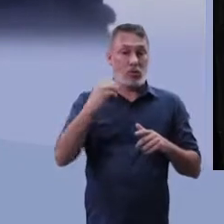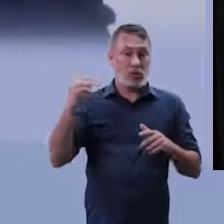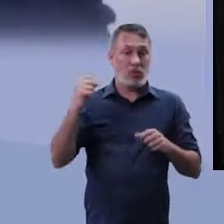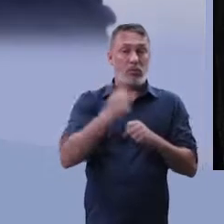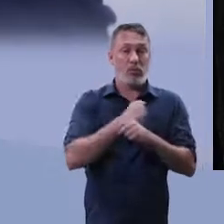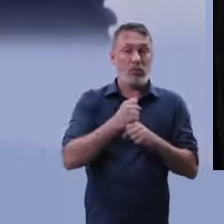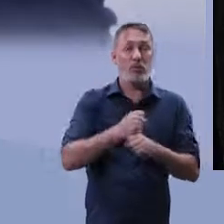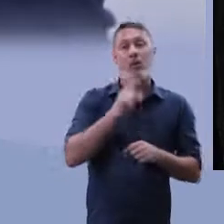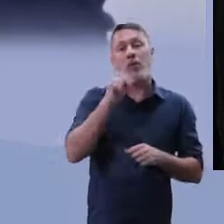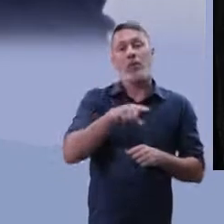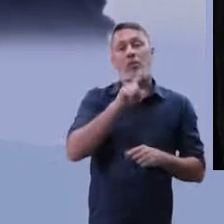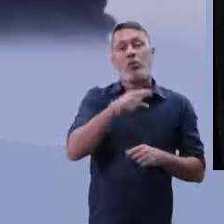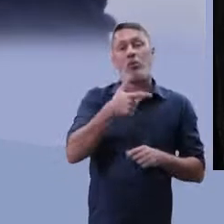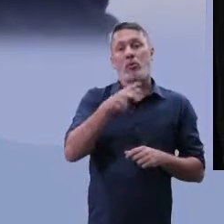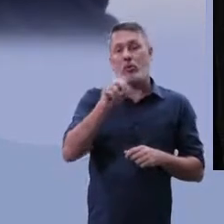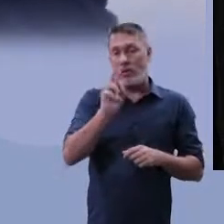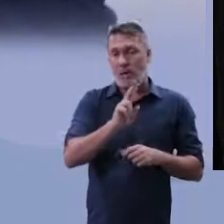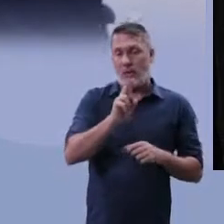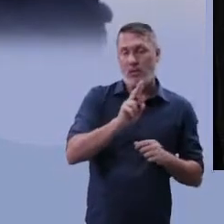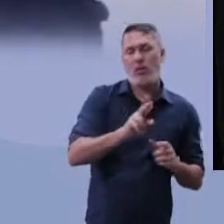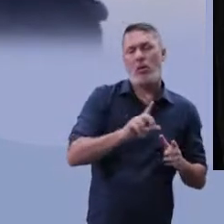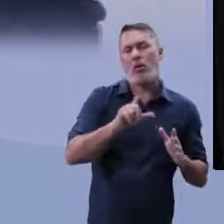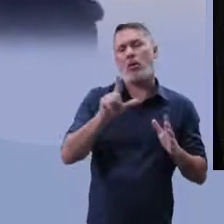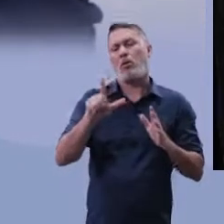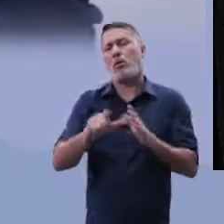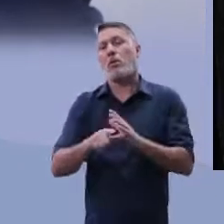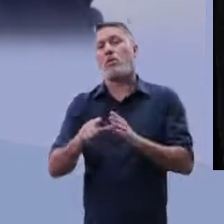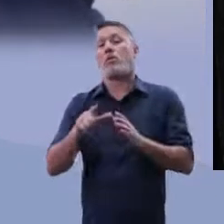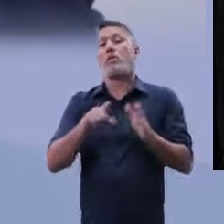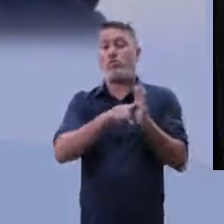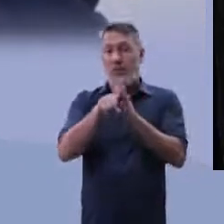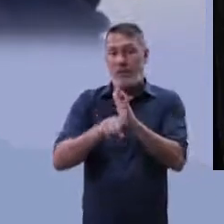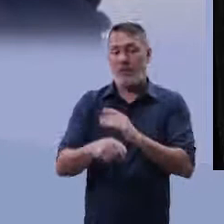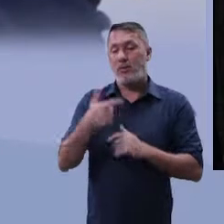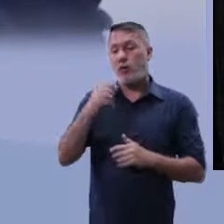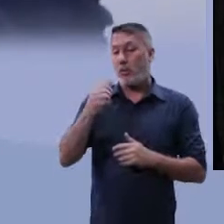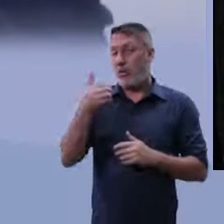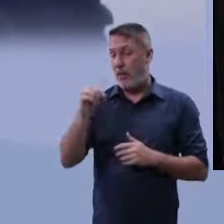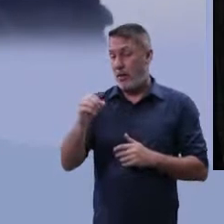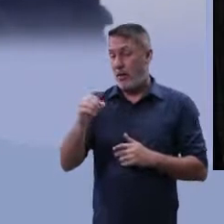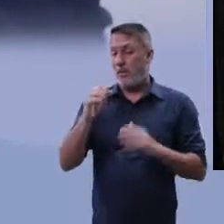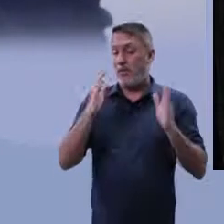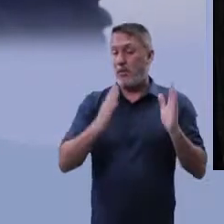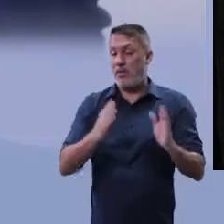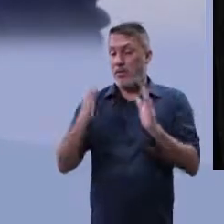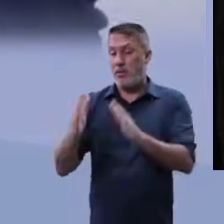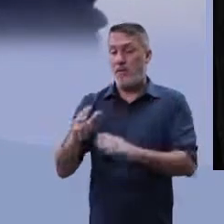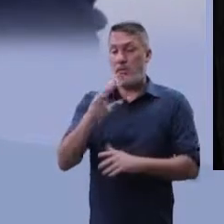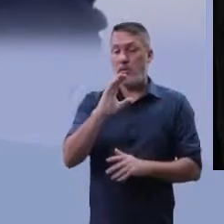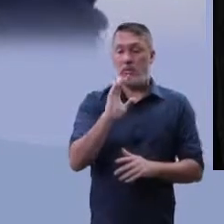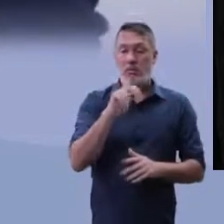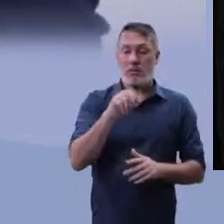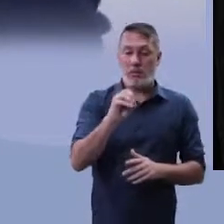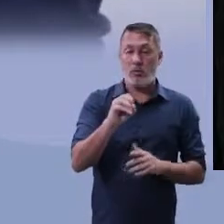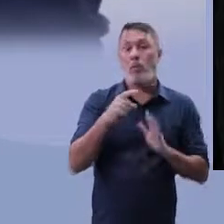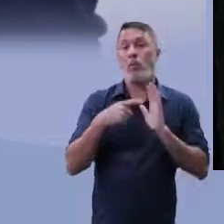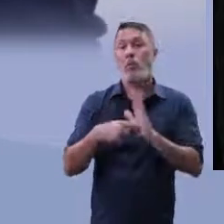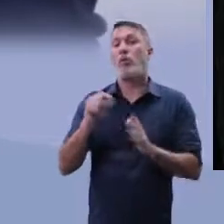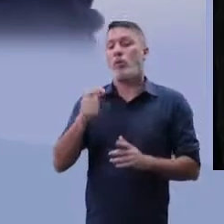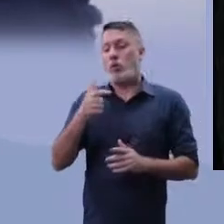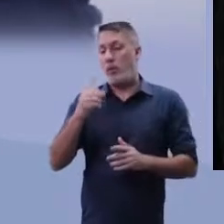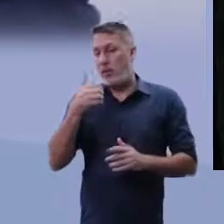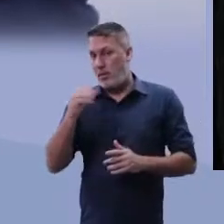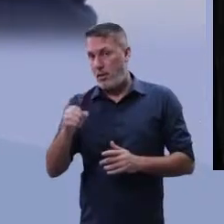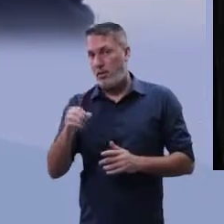de R$ 1.250. Já o censo de 2010, né, 10 anos depois, o censo é de 10 em 10